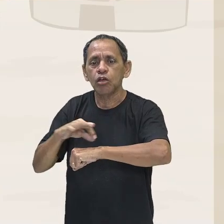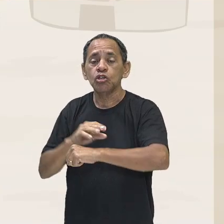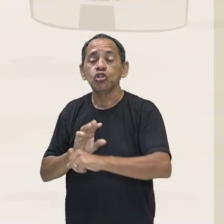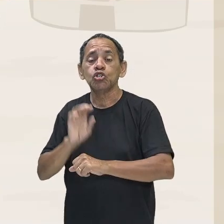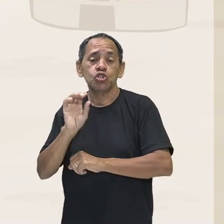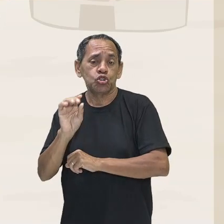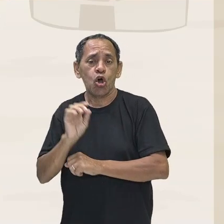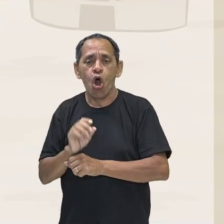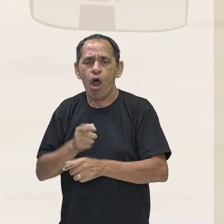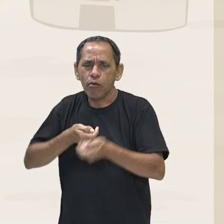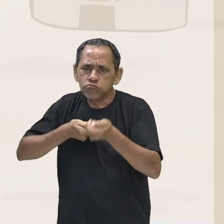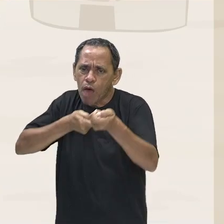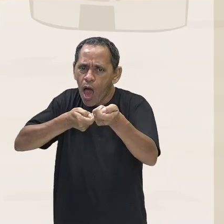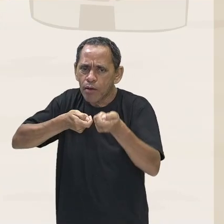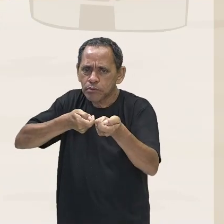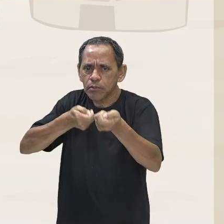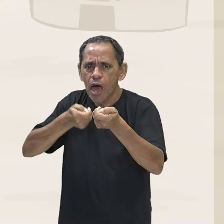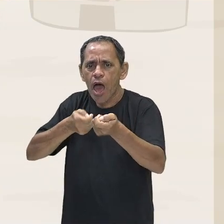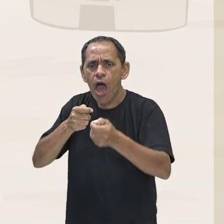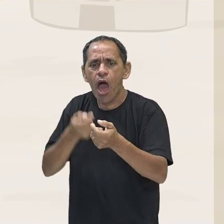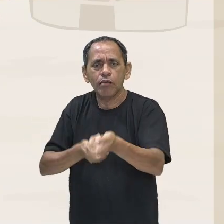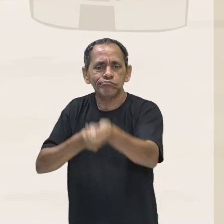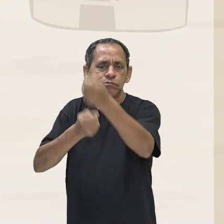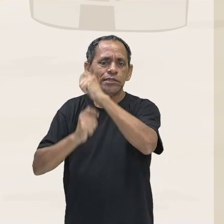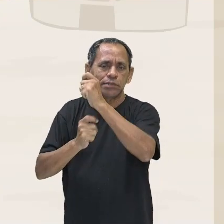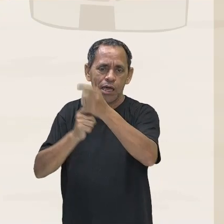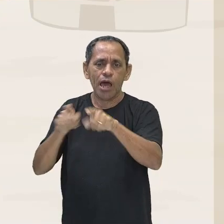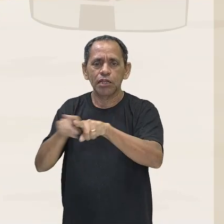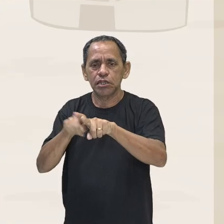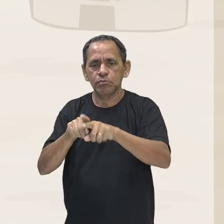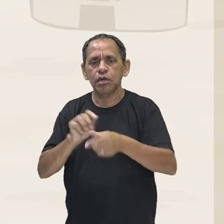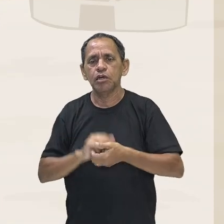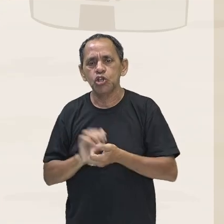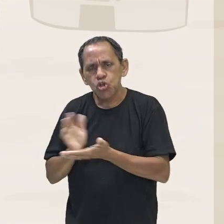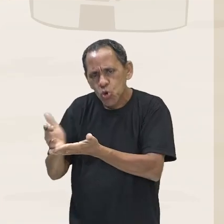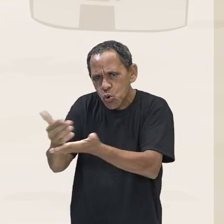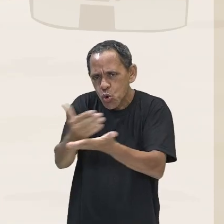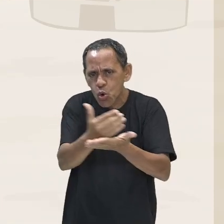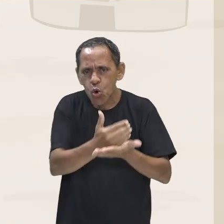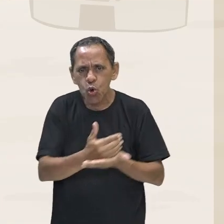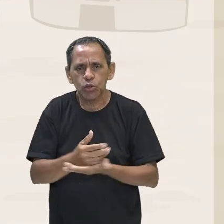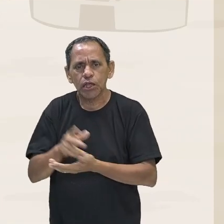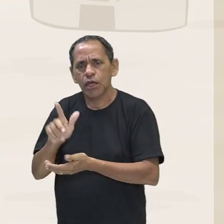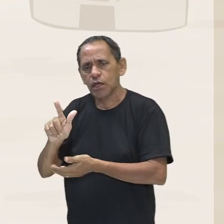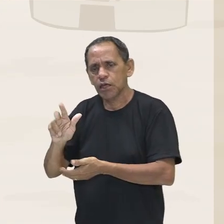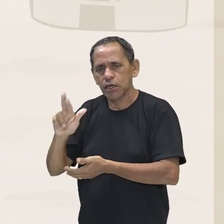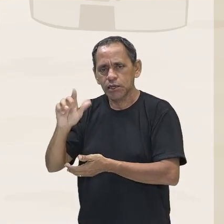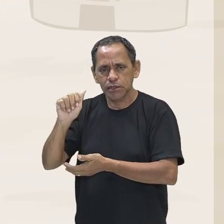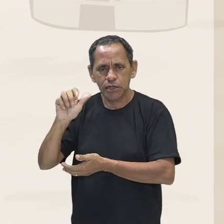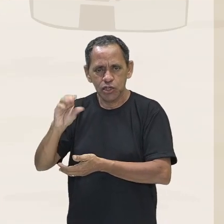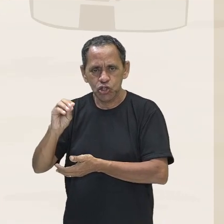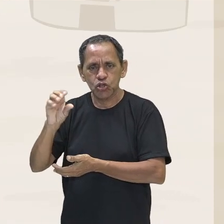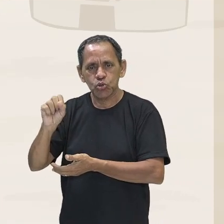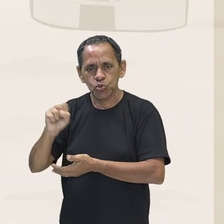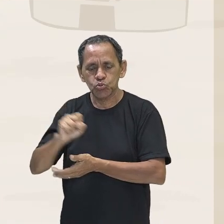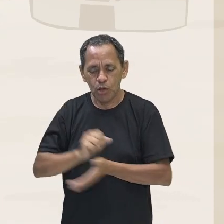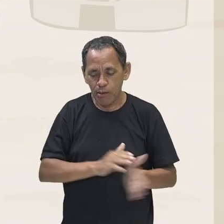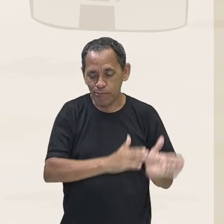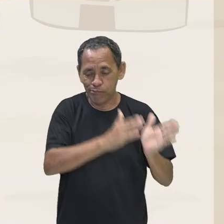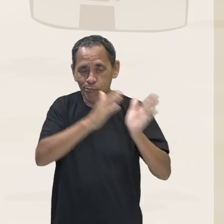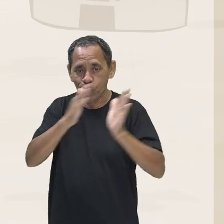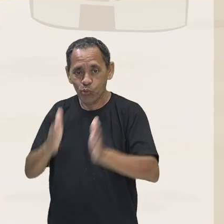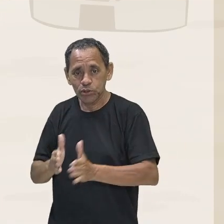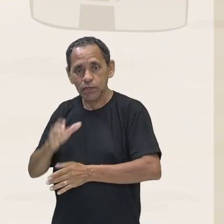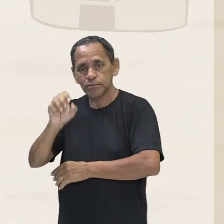passa da condição de nômade para a condição de sedentário, gente. Ou